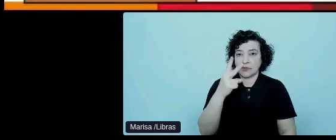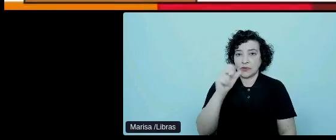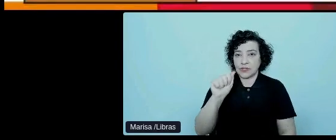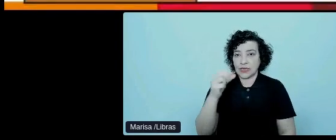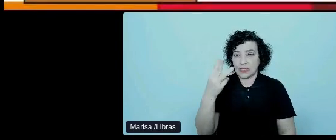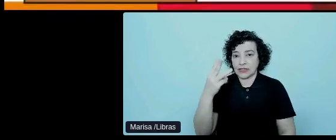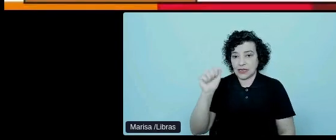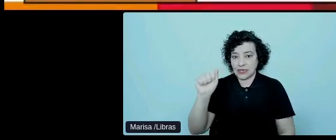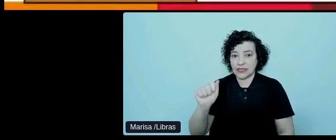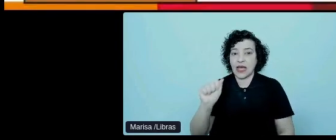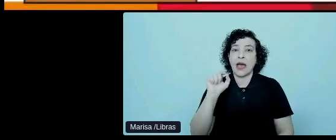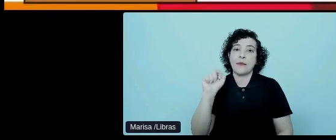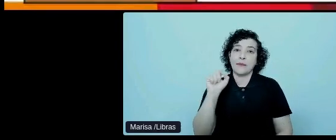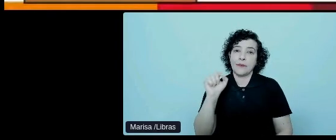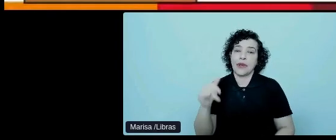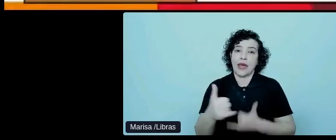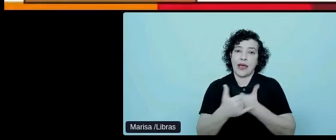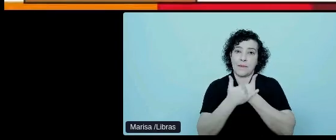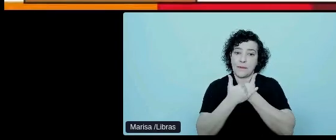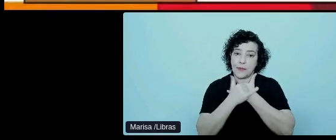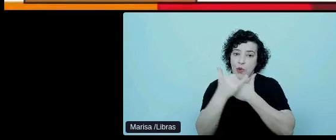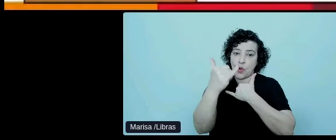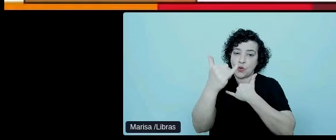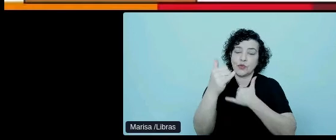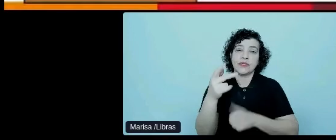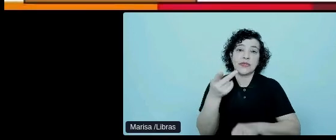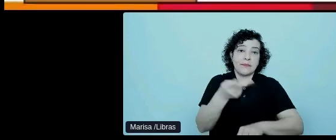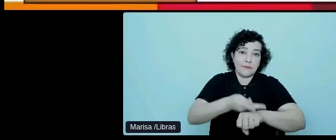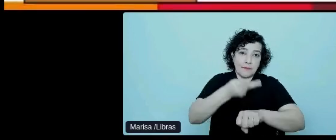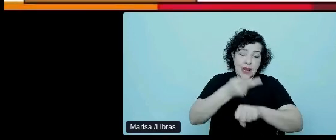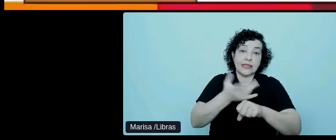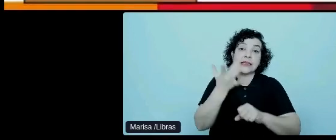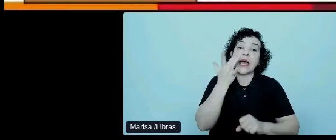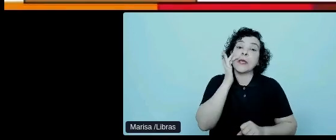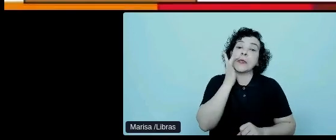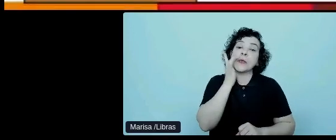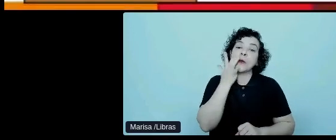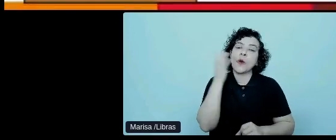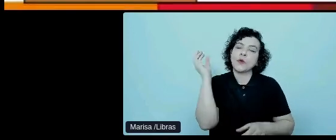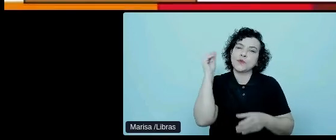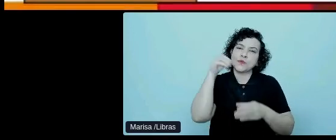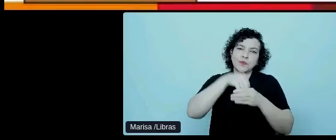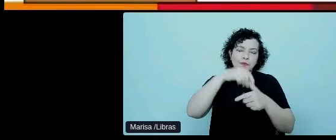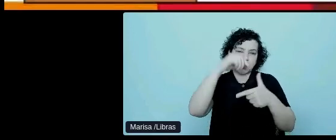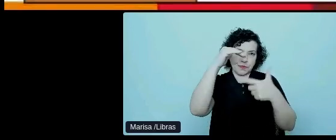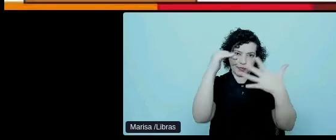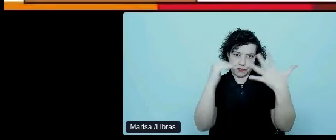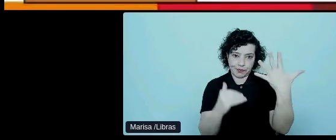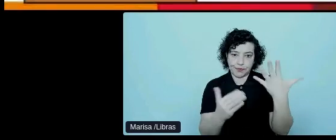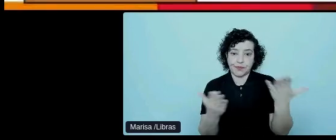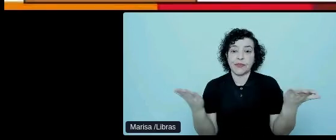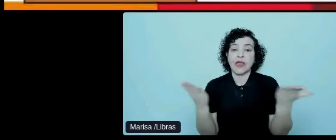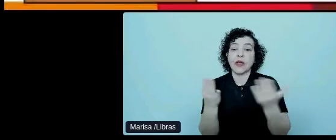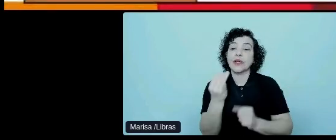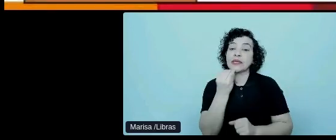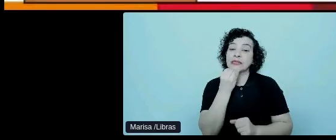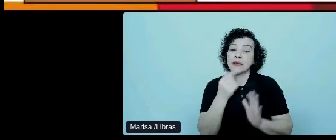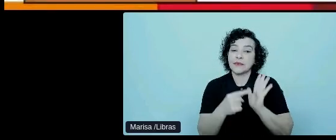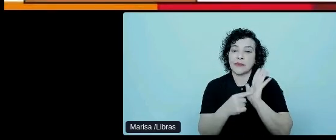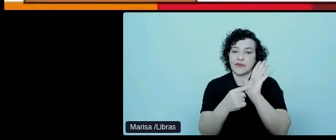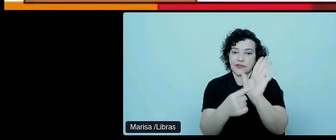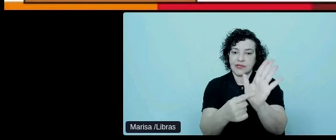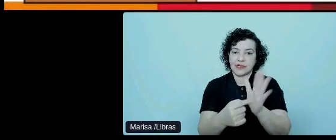bronze, prata e ouro, tá? Então, isso aqui eu tenho dentro de todas as diretrizes. Agora eu vou dar um exemplo para